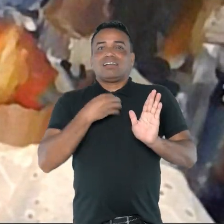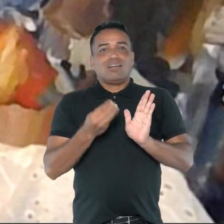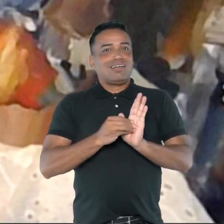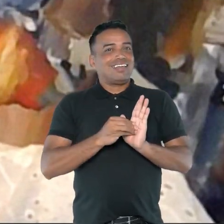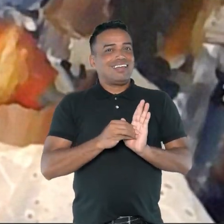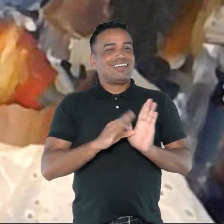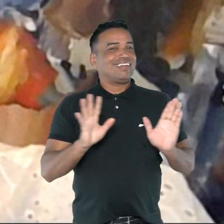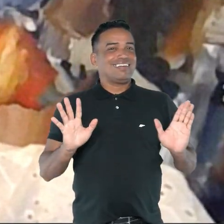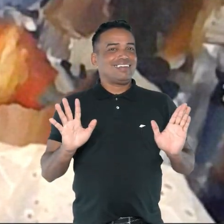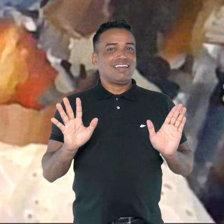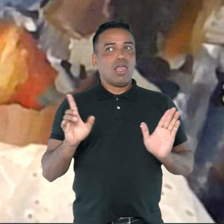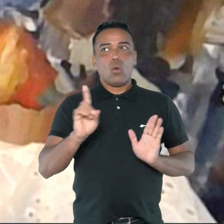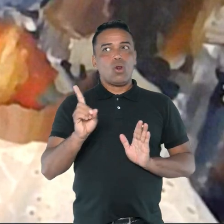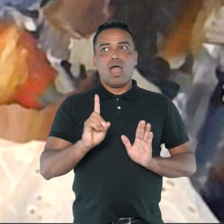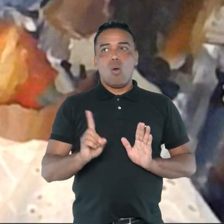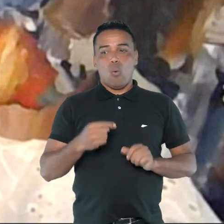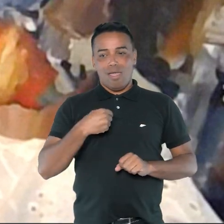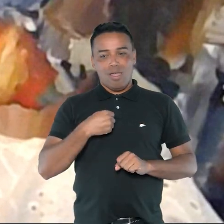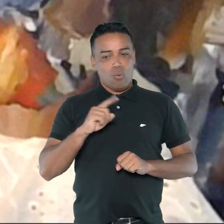eu